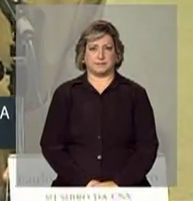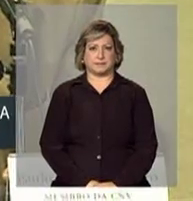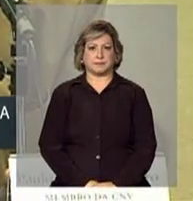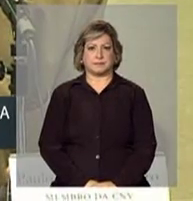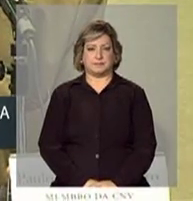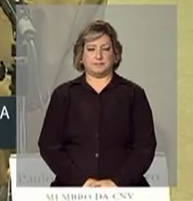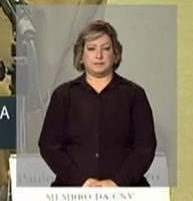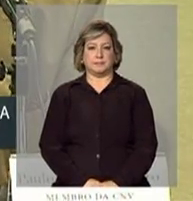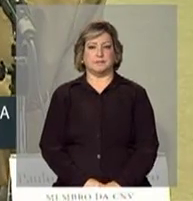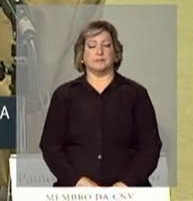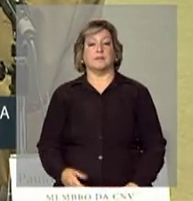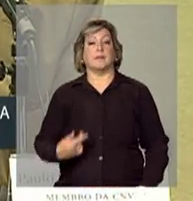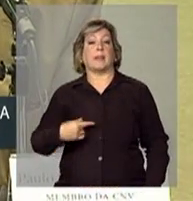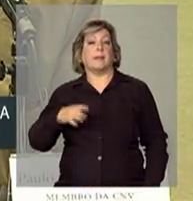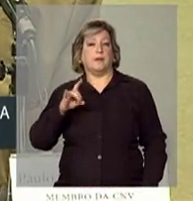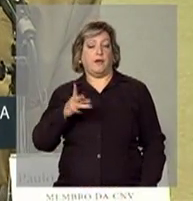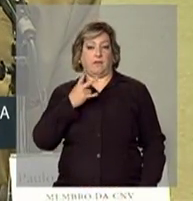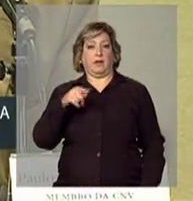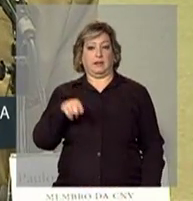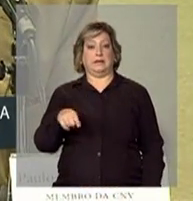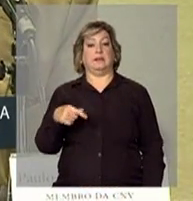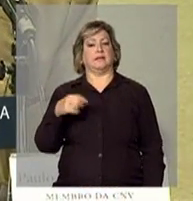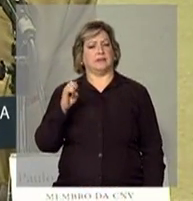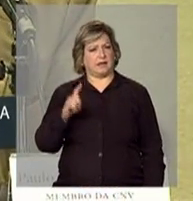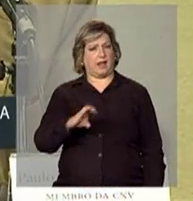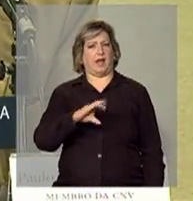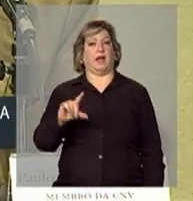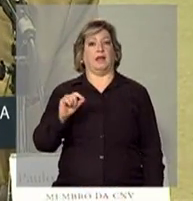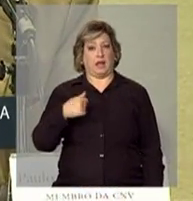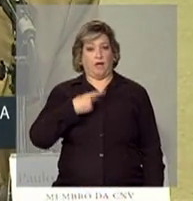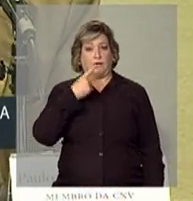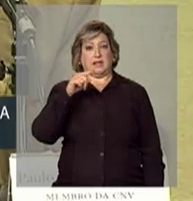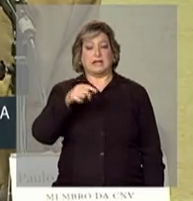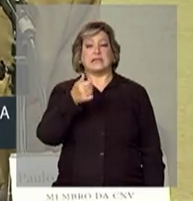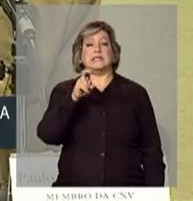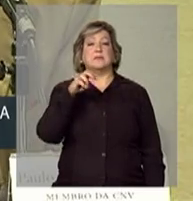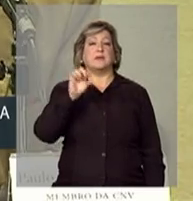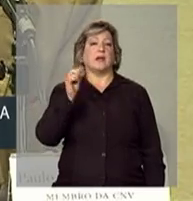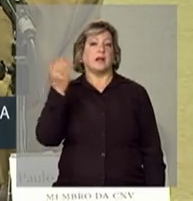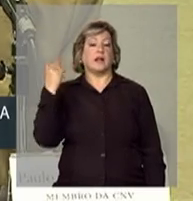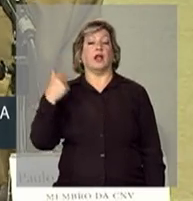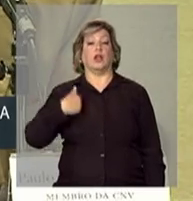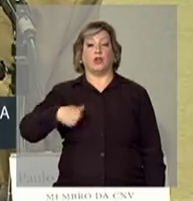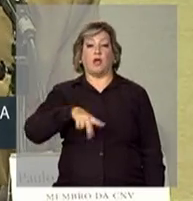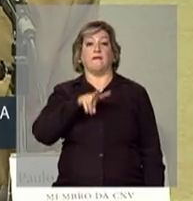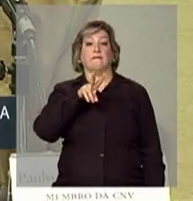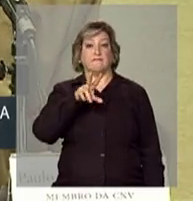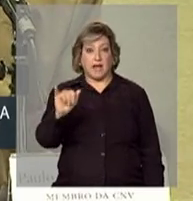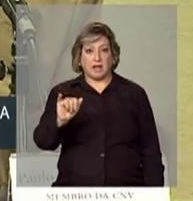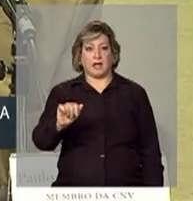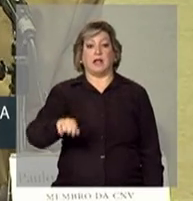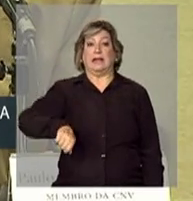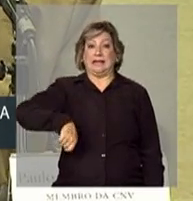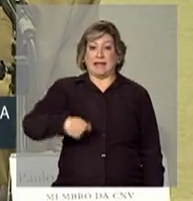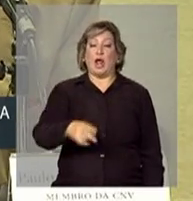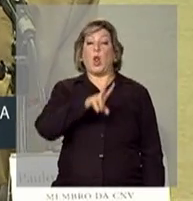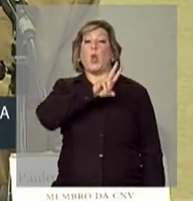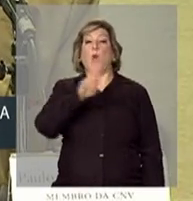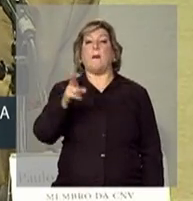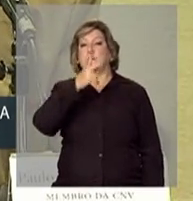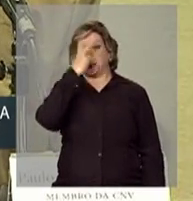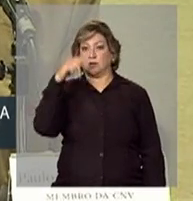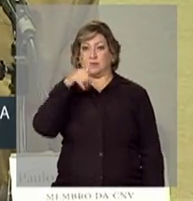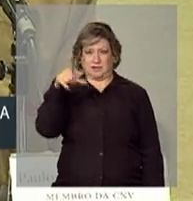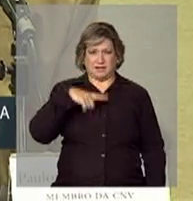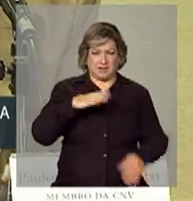eu só comento isso. É claro, eu disse isso há 15 minutos atrás. Nós vamos nomear os autores. Não há, isso está